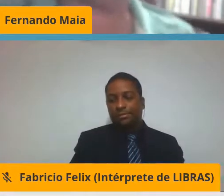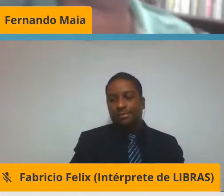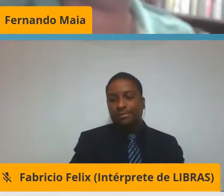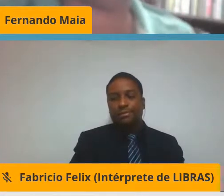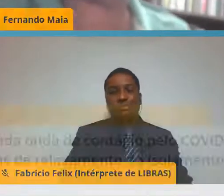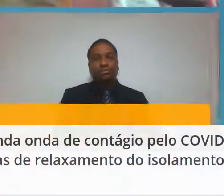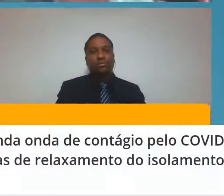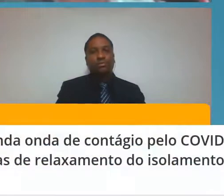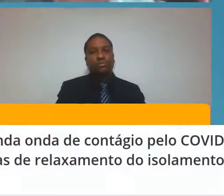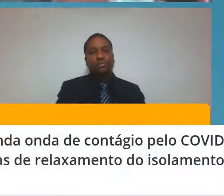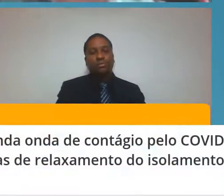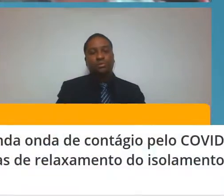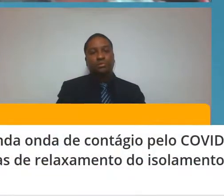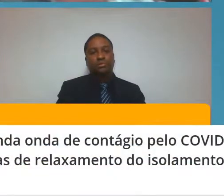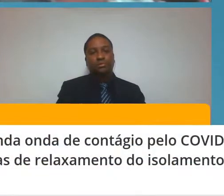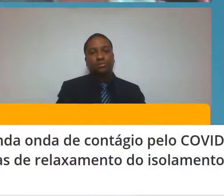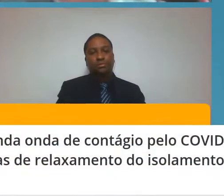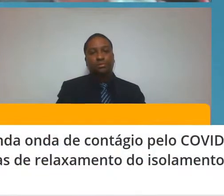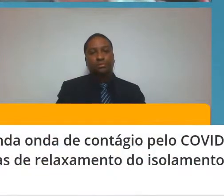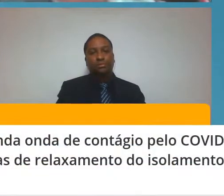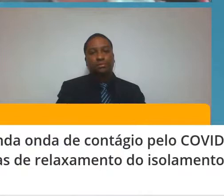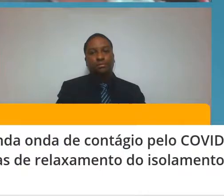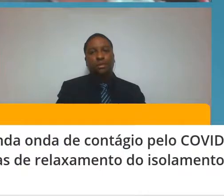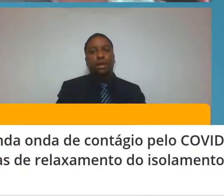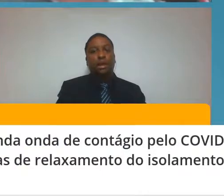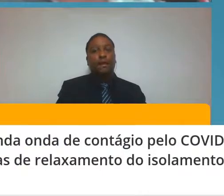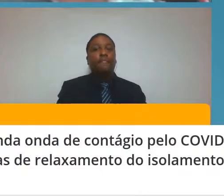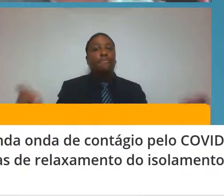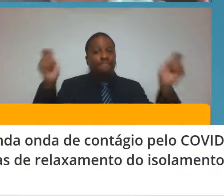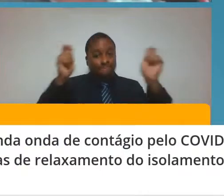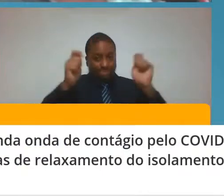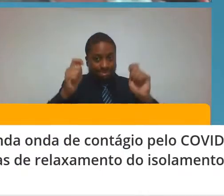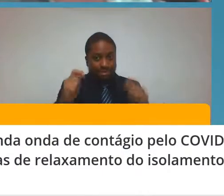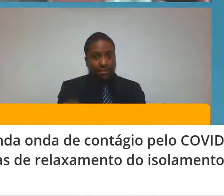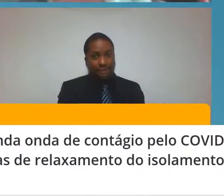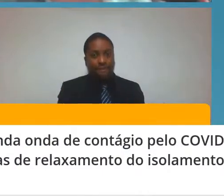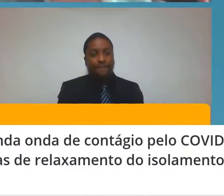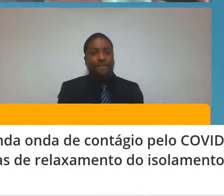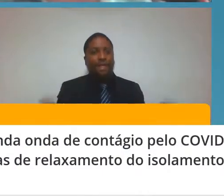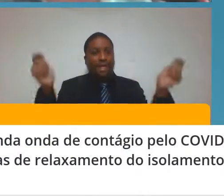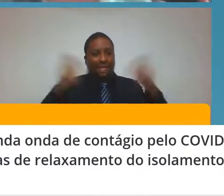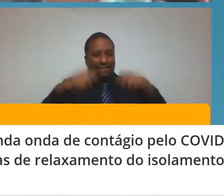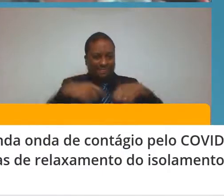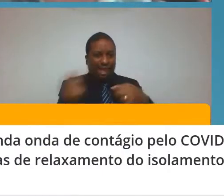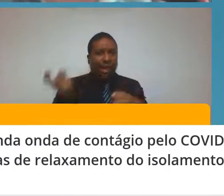onda de contágio pelo Covid-19, tendo em vista as medidas de relaxamento